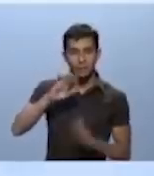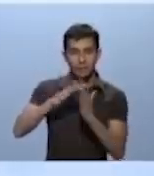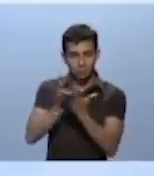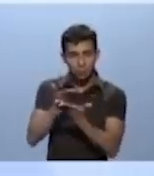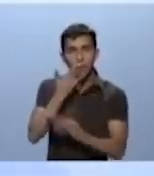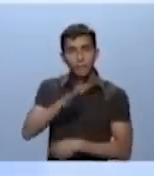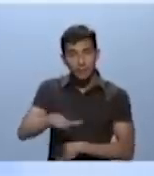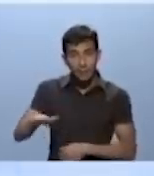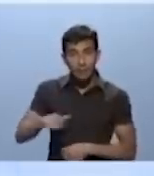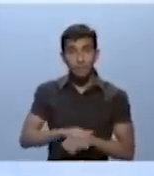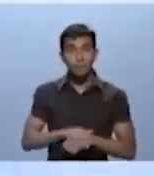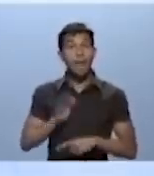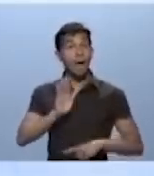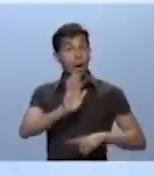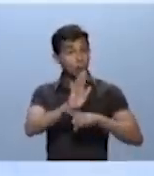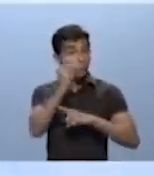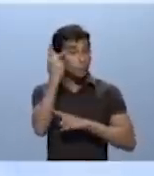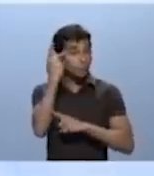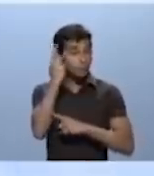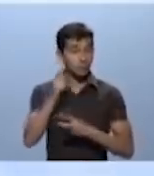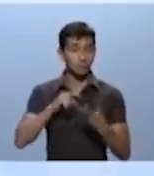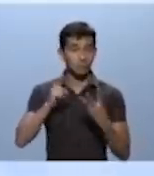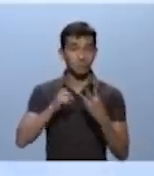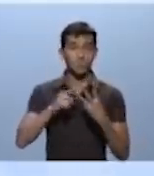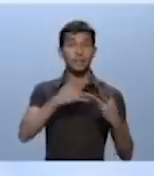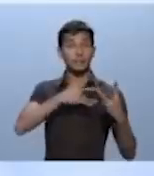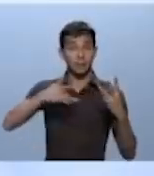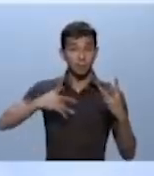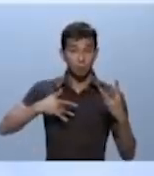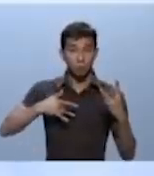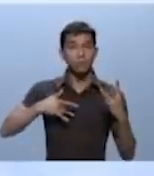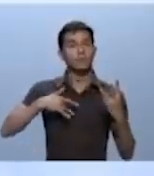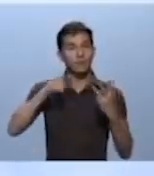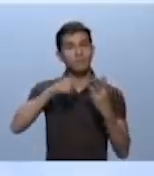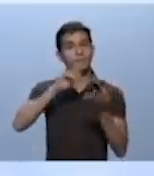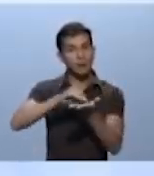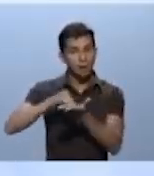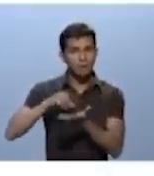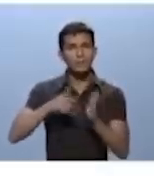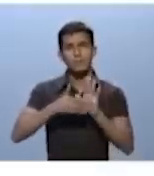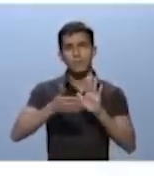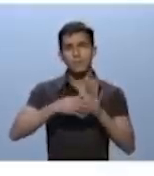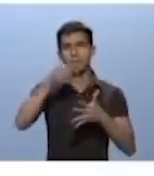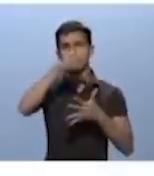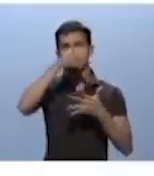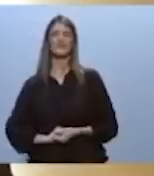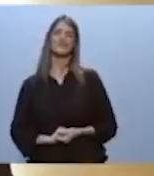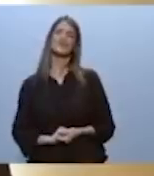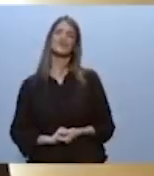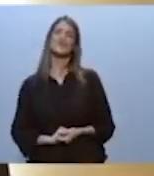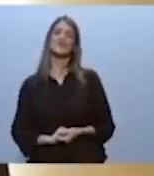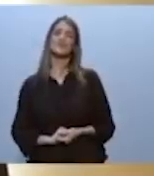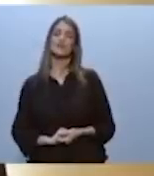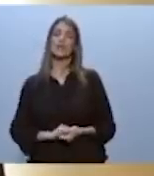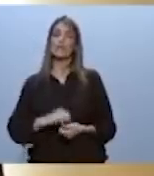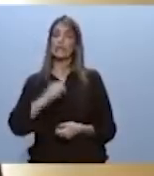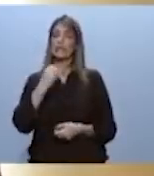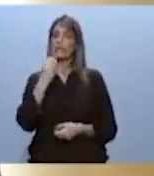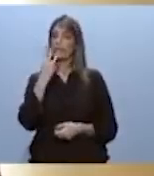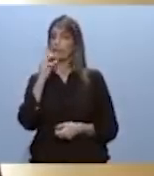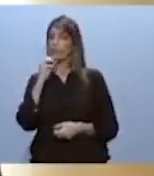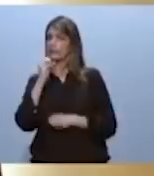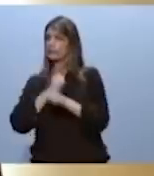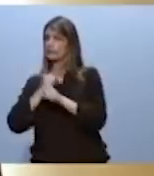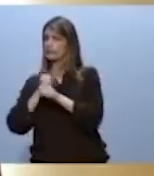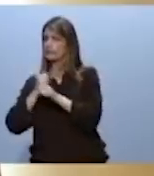Paulistano que é importante para as pessoas saúde para todo mundo que as pessoas não têm e propostas em da Defesa das pessoas há três décadas